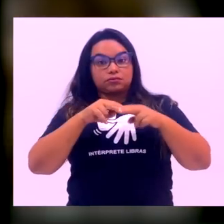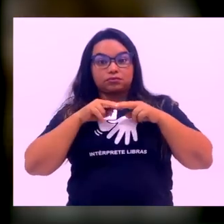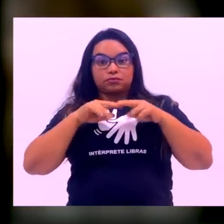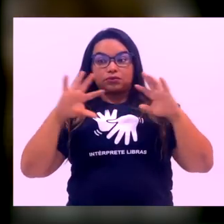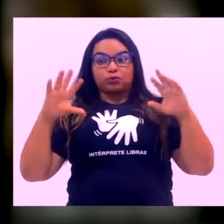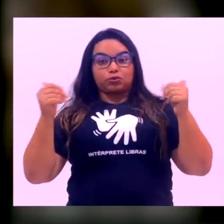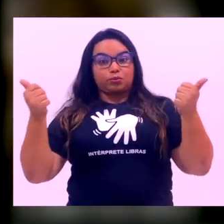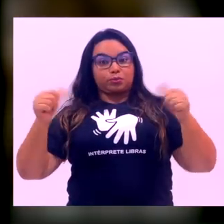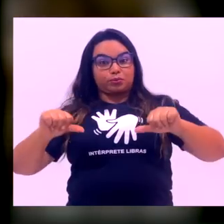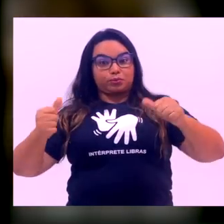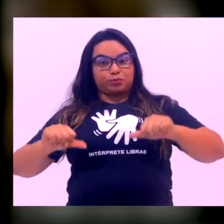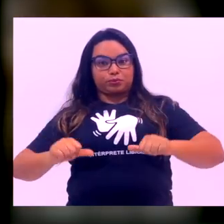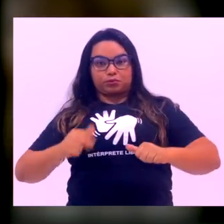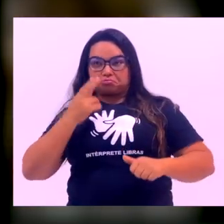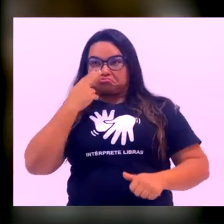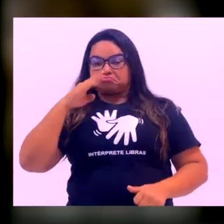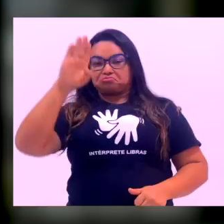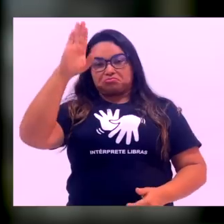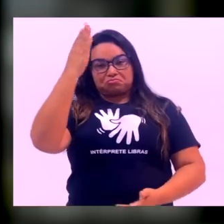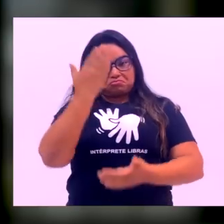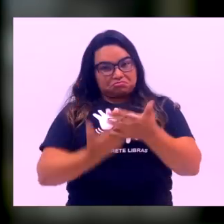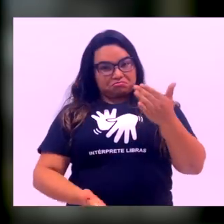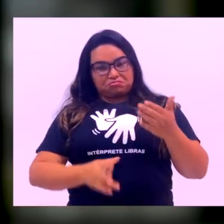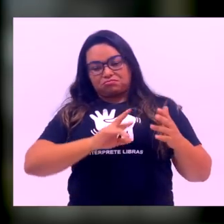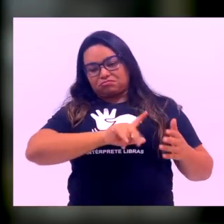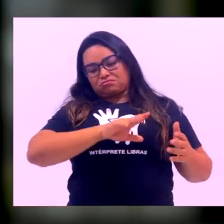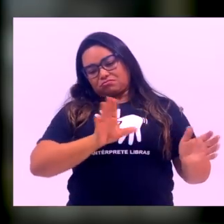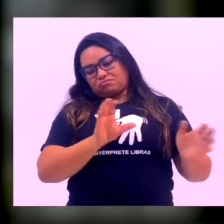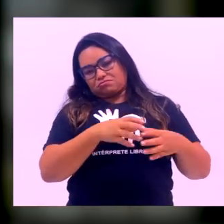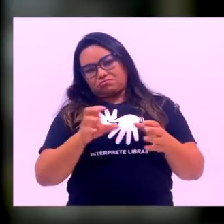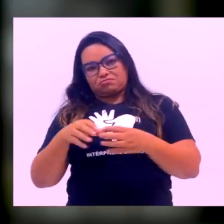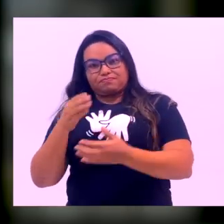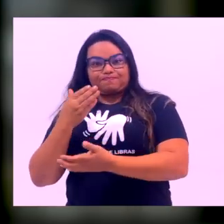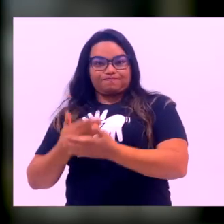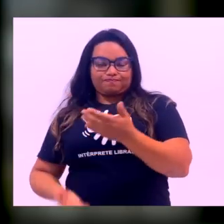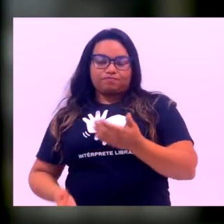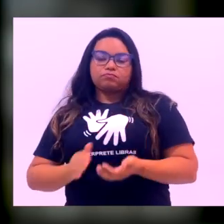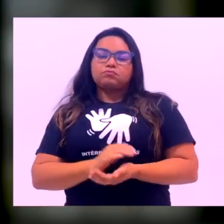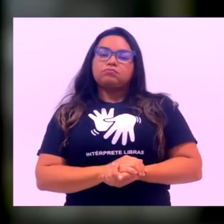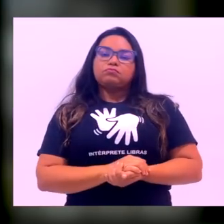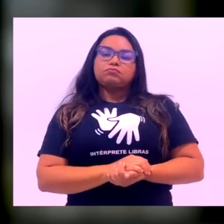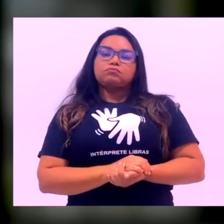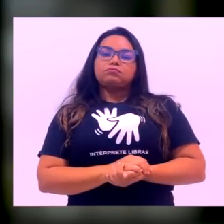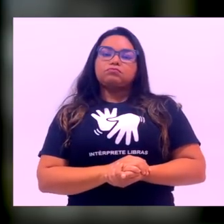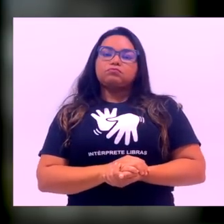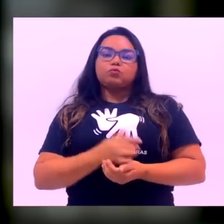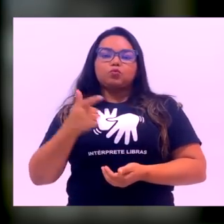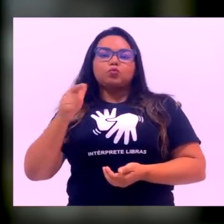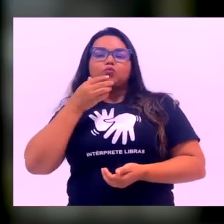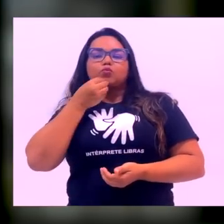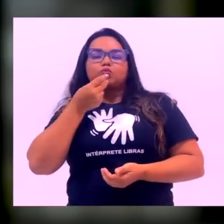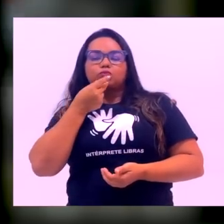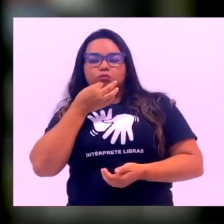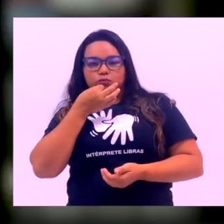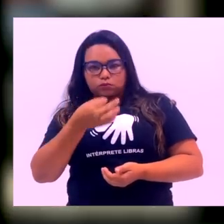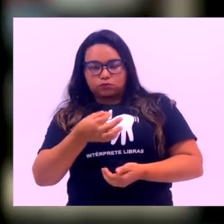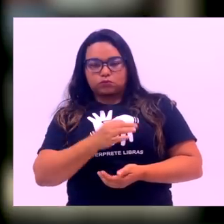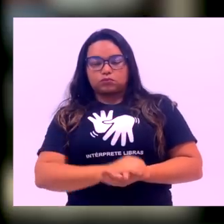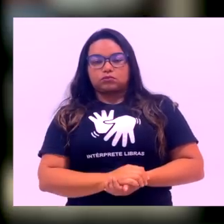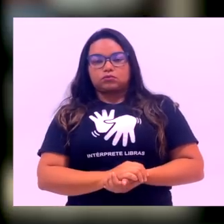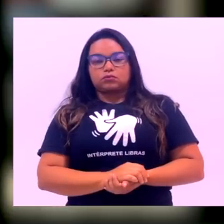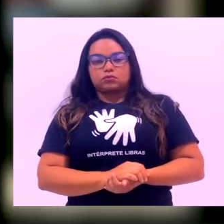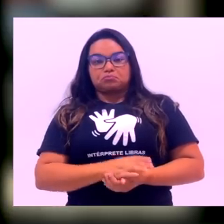repente, esses impérios ruíram. Die Mauer muss fallen. O muro deve